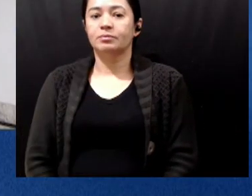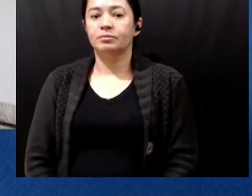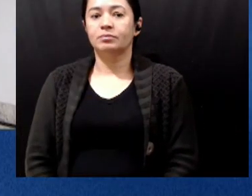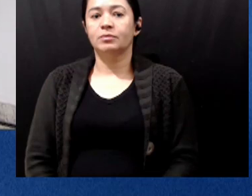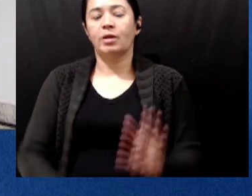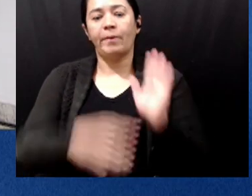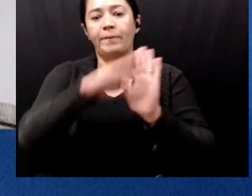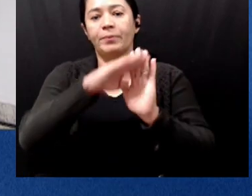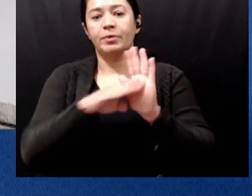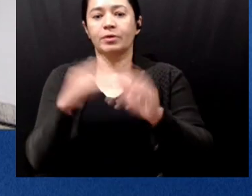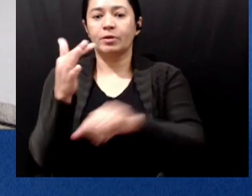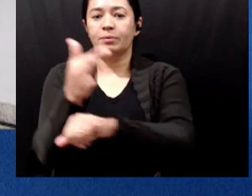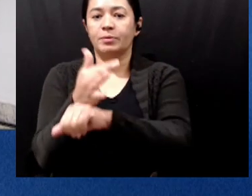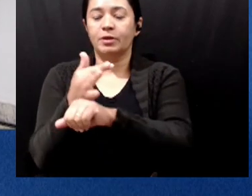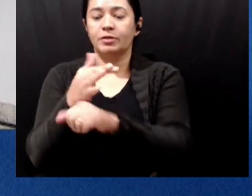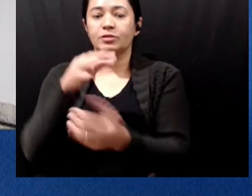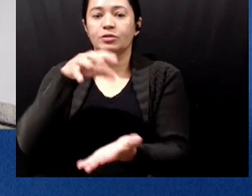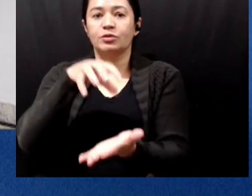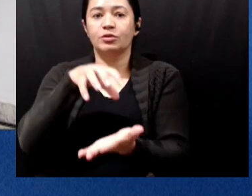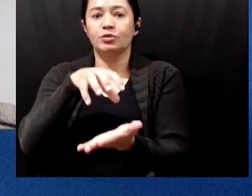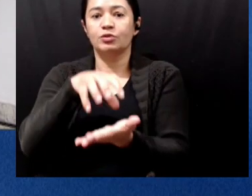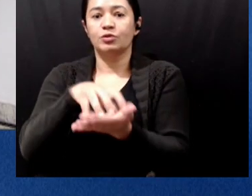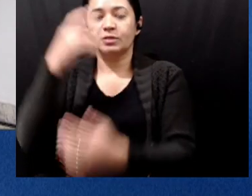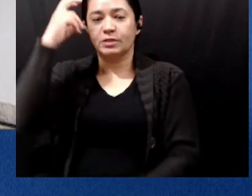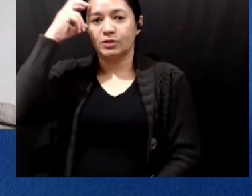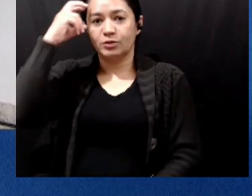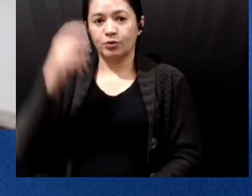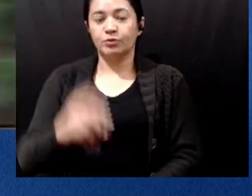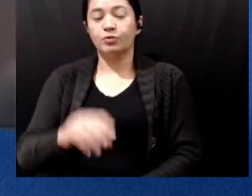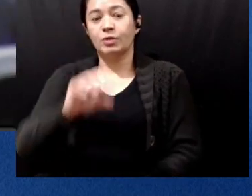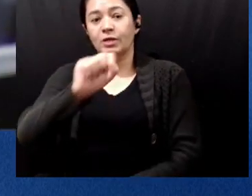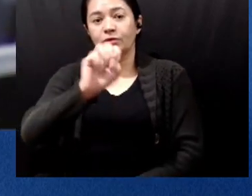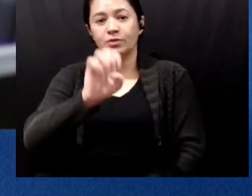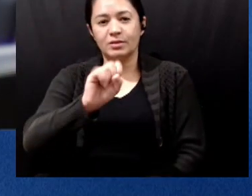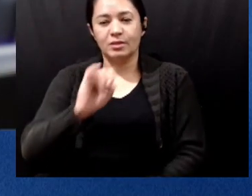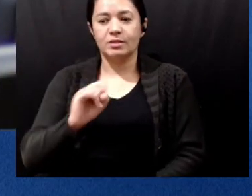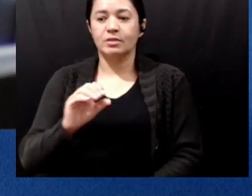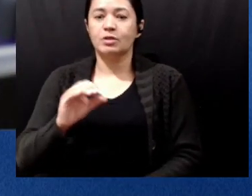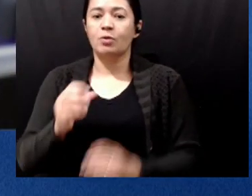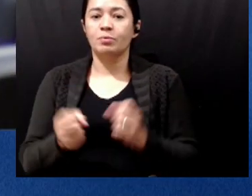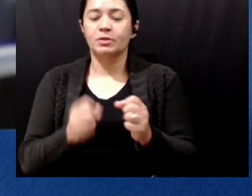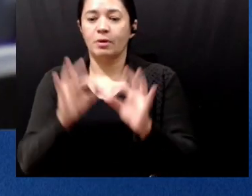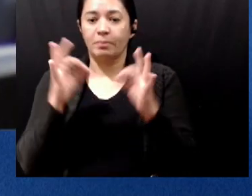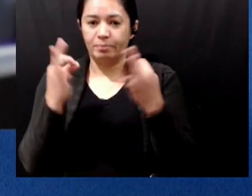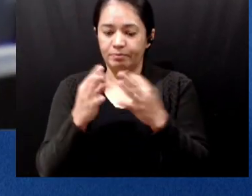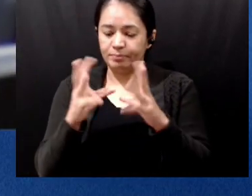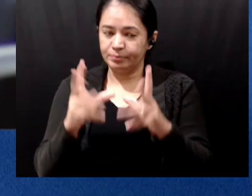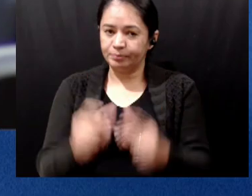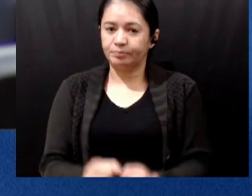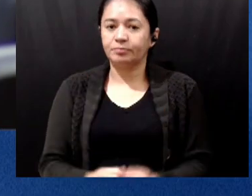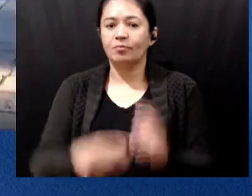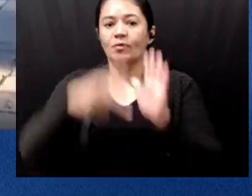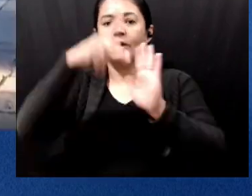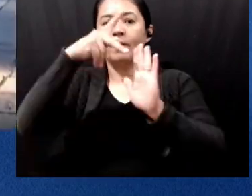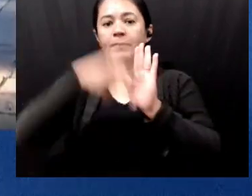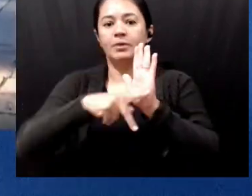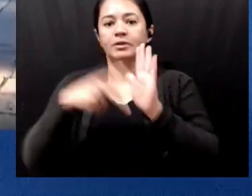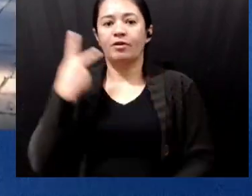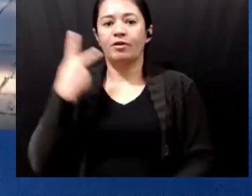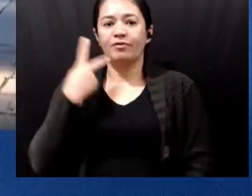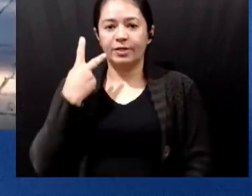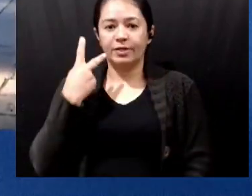Centro Cultural SESI Campinas oferece opções para toda a família. E projeto da vereadora Débora Palermo, que